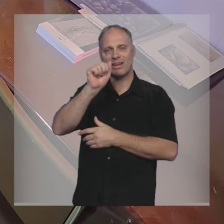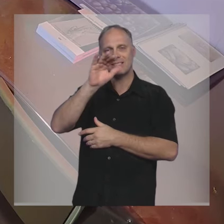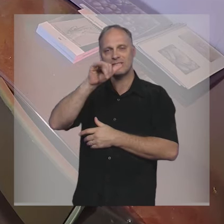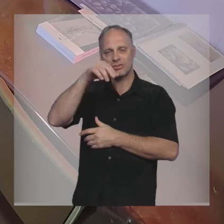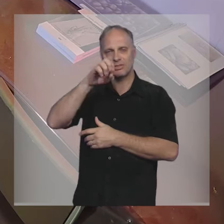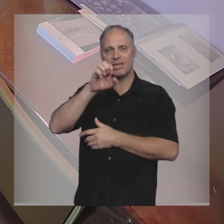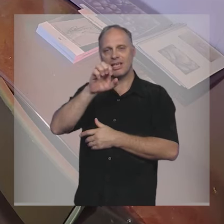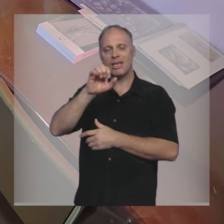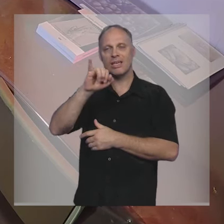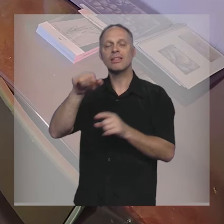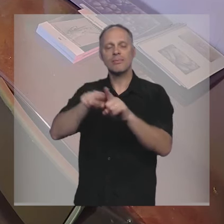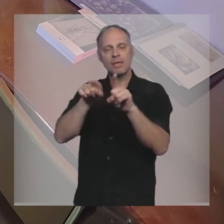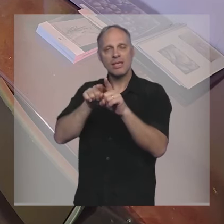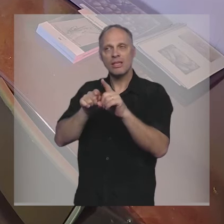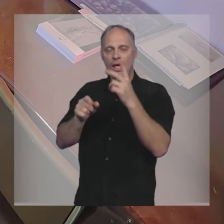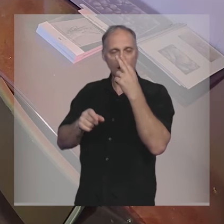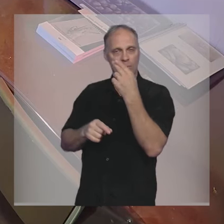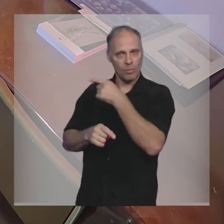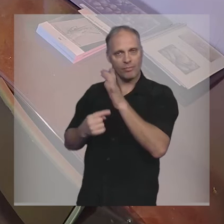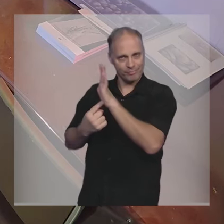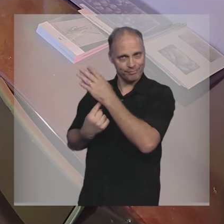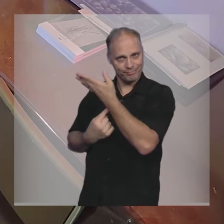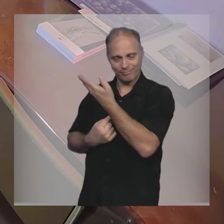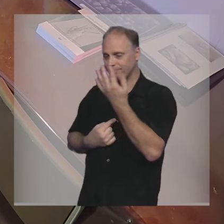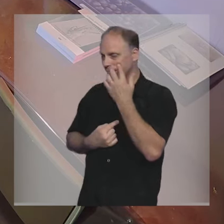fracionei elas aqui, né?